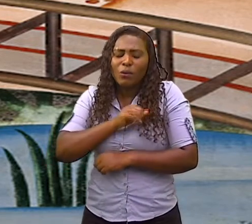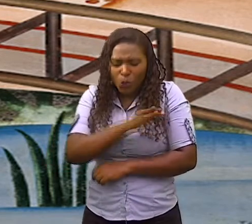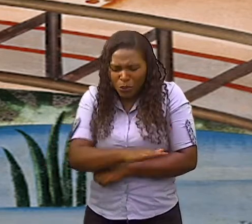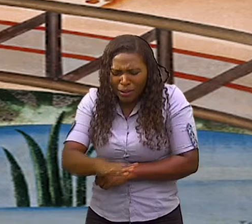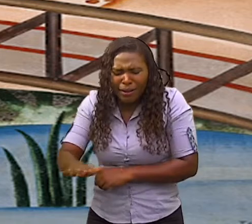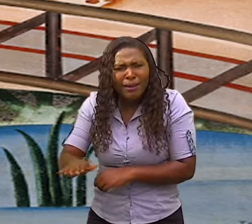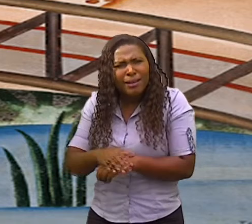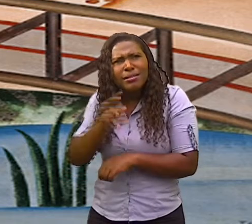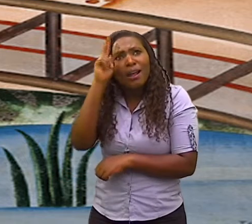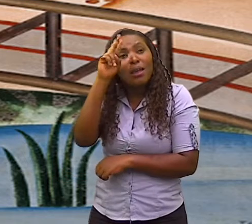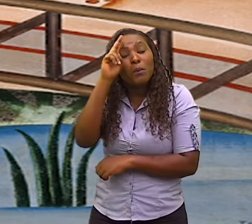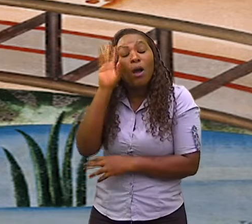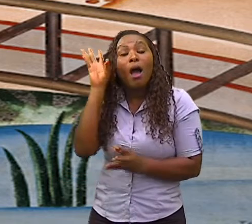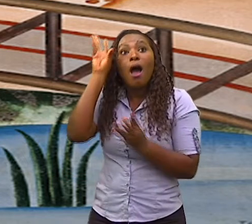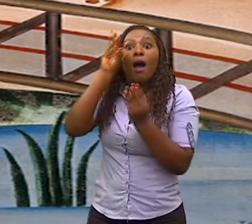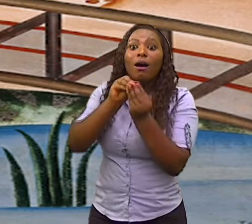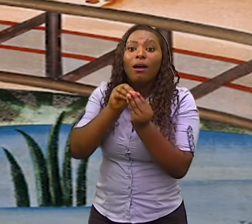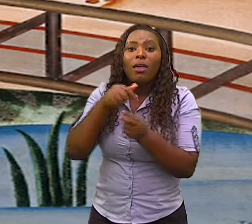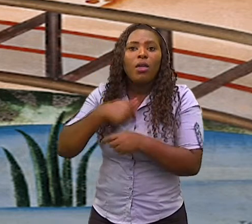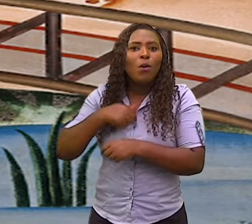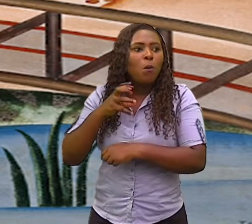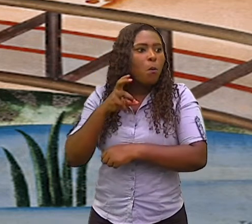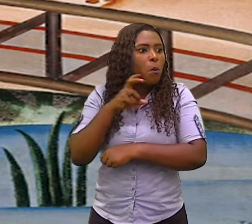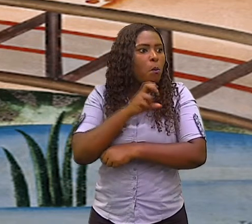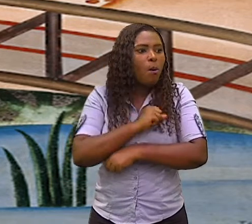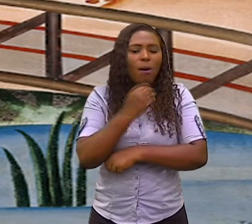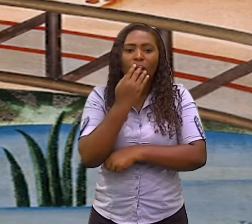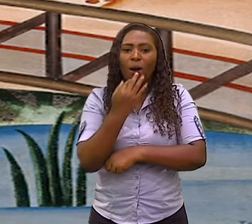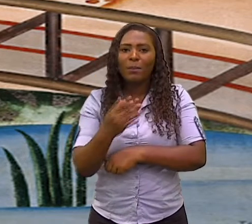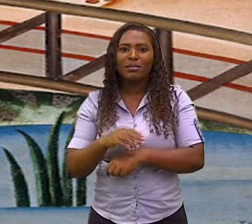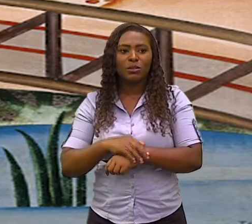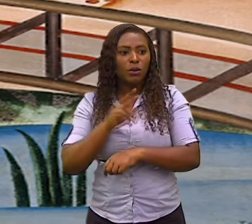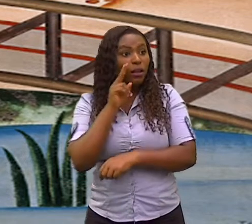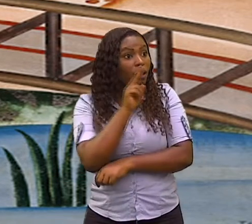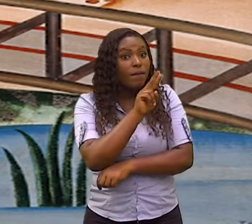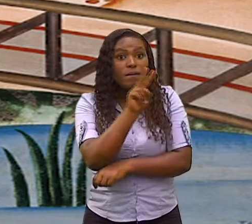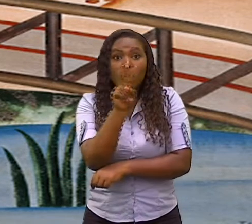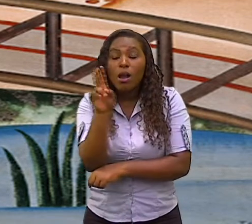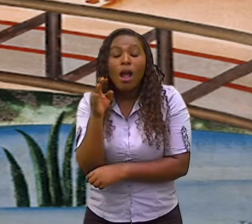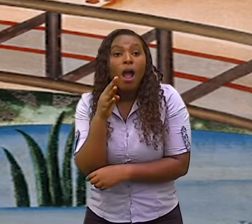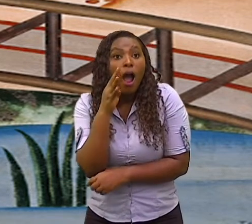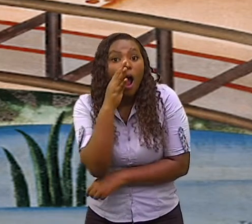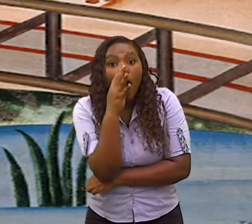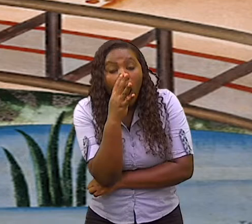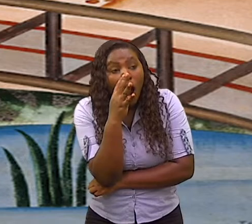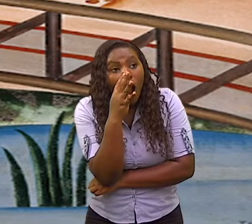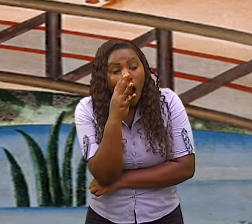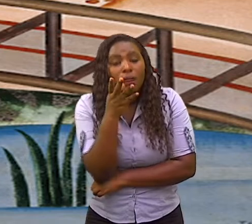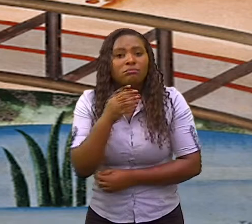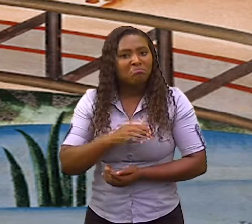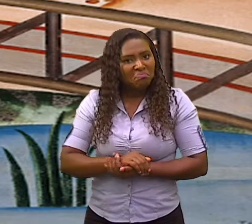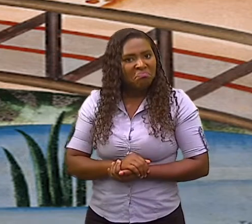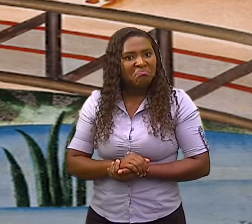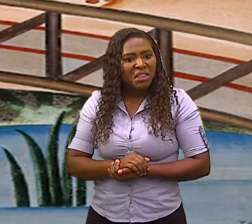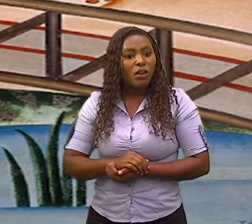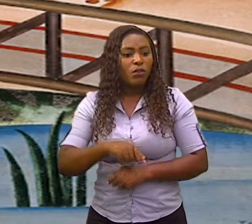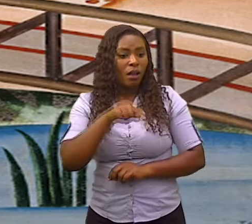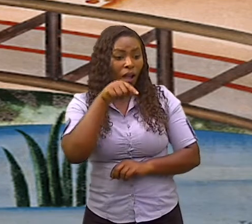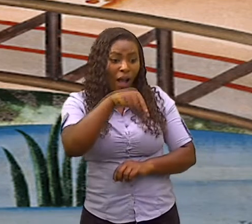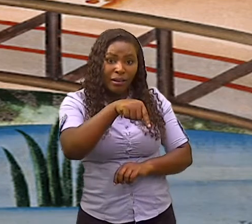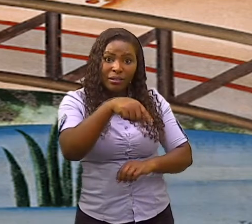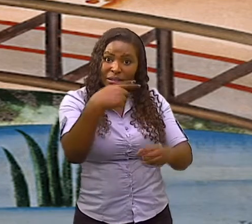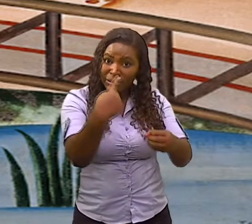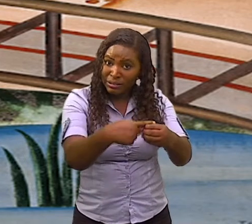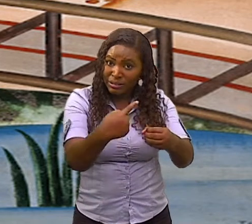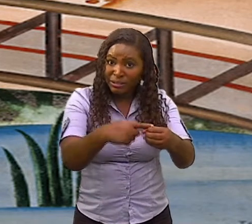a simplicidade do olhar. Aí abro aspas para Tarsila do Amaral. Encontrei em Minas as cores que eu